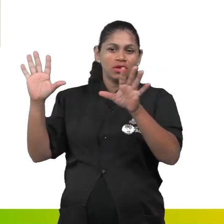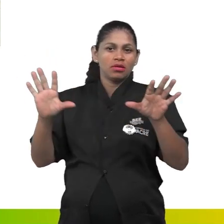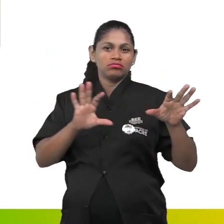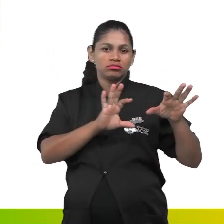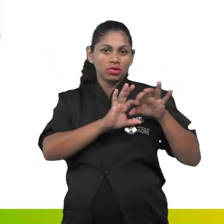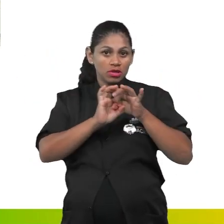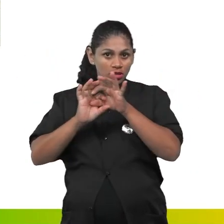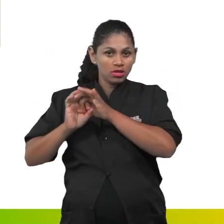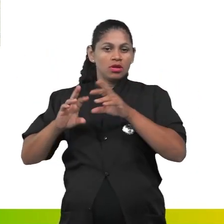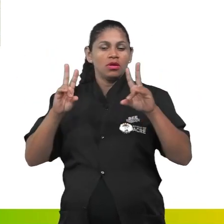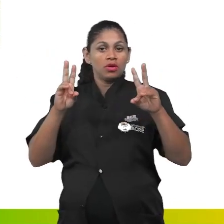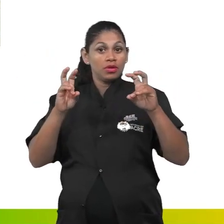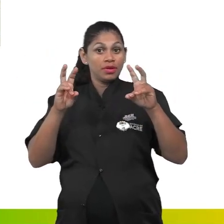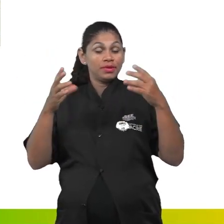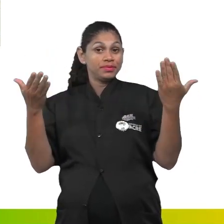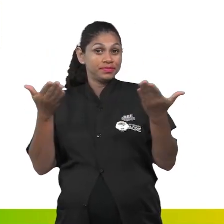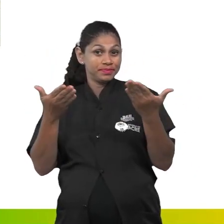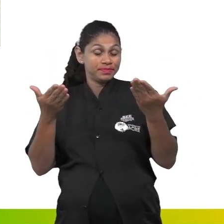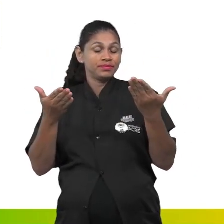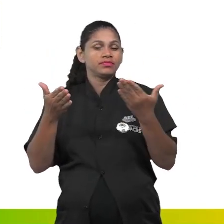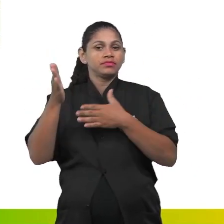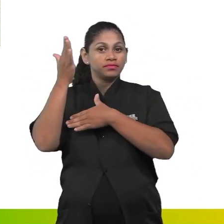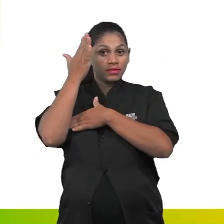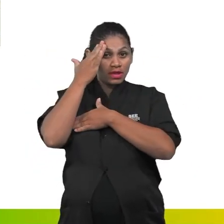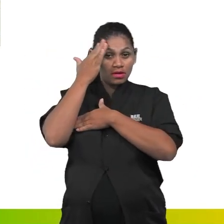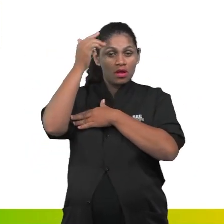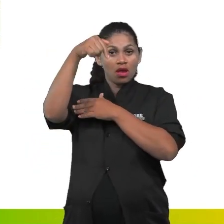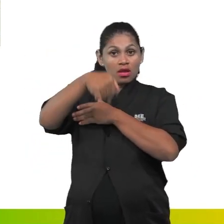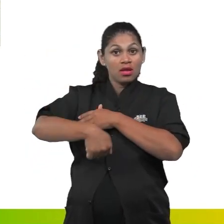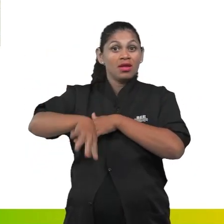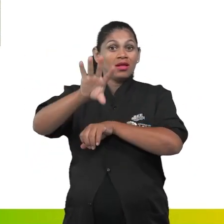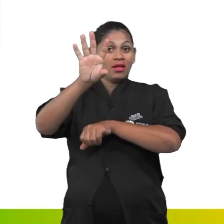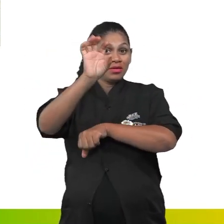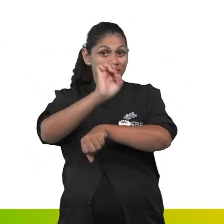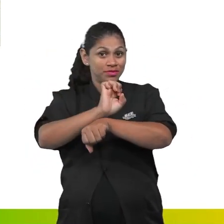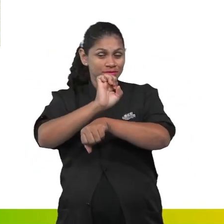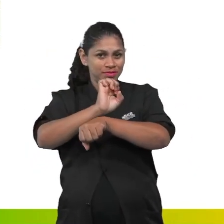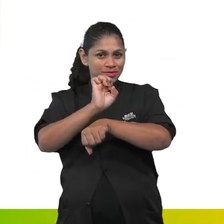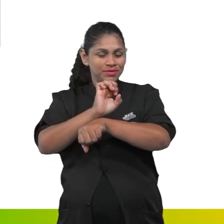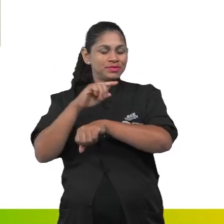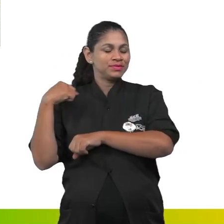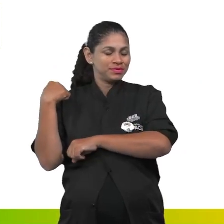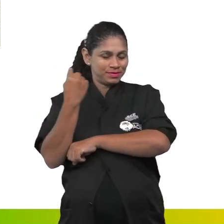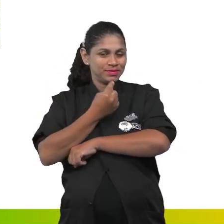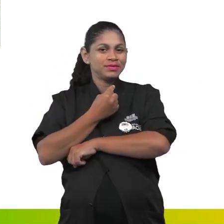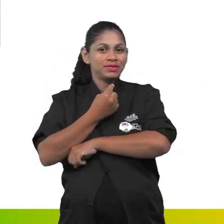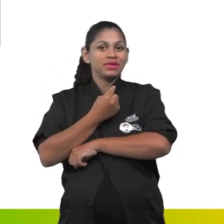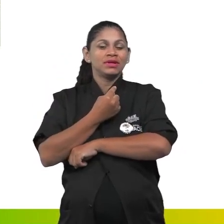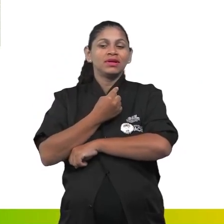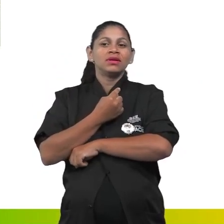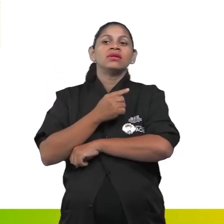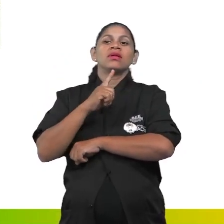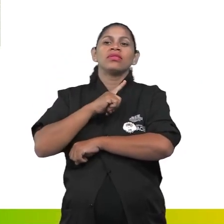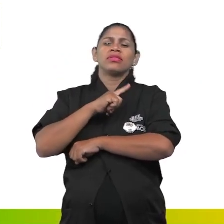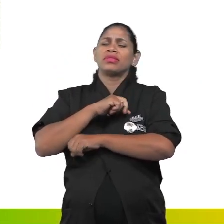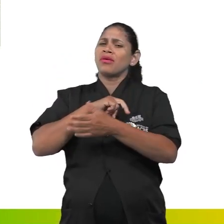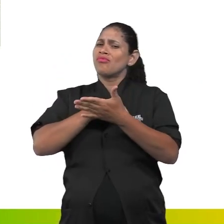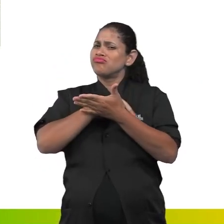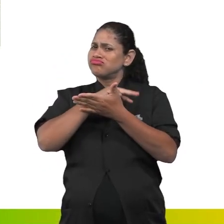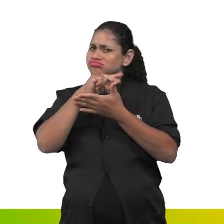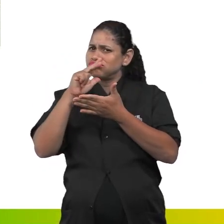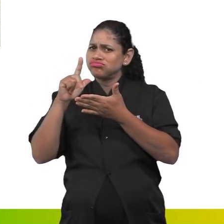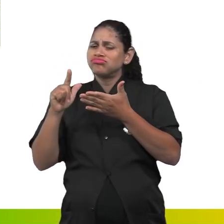essa temática de hoje. E a gente sabe que aqui no nosso estado, a maioria também das peças que são apresentadas no teatro, elas